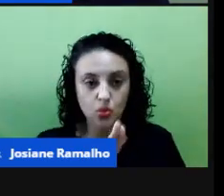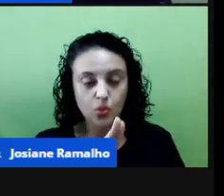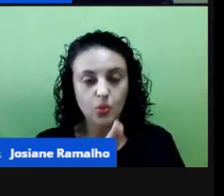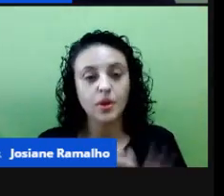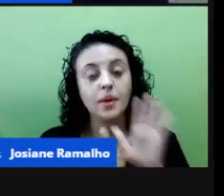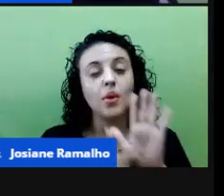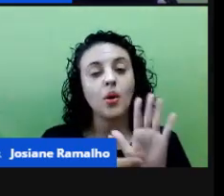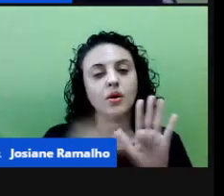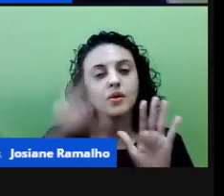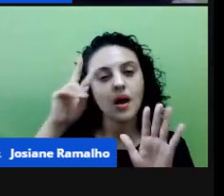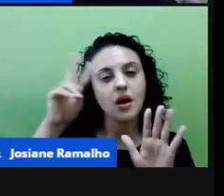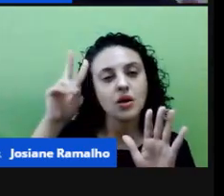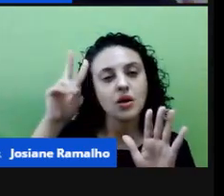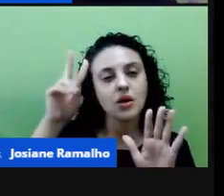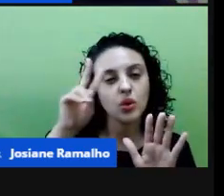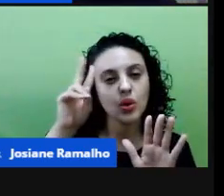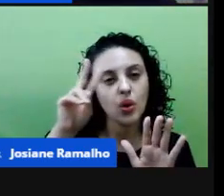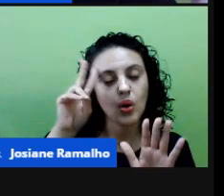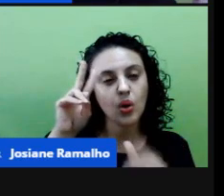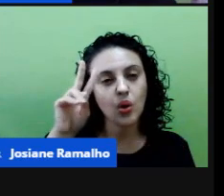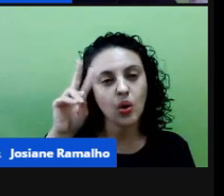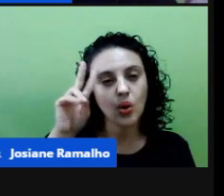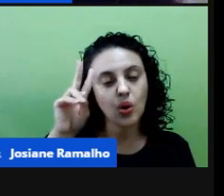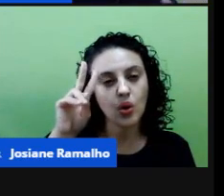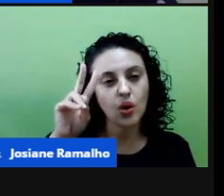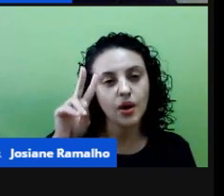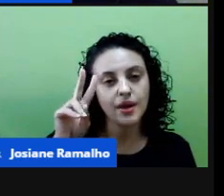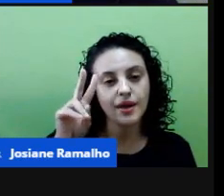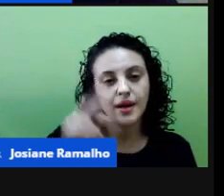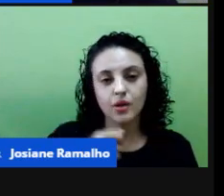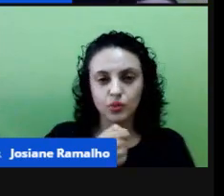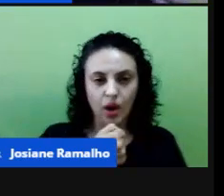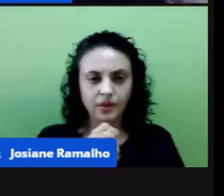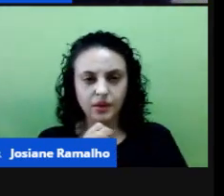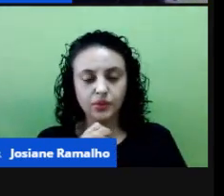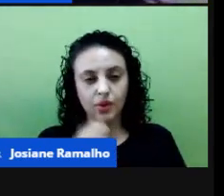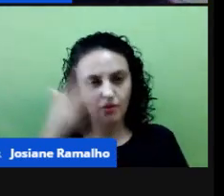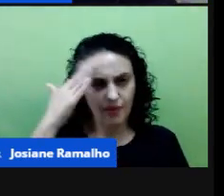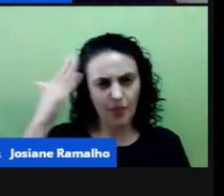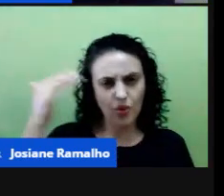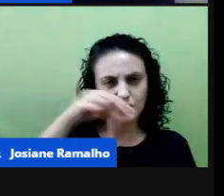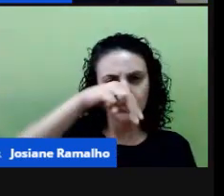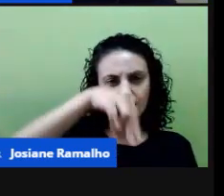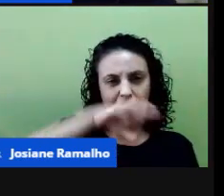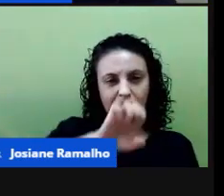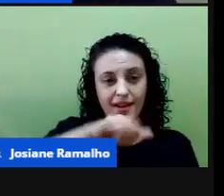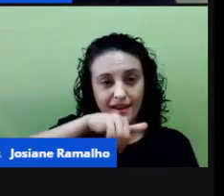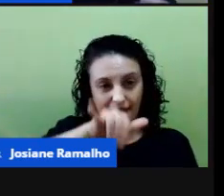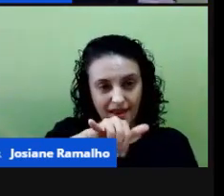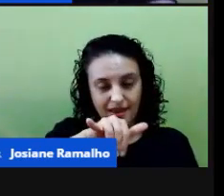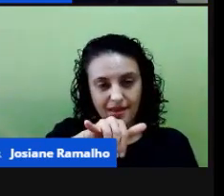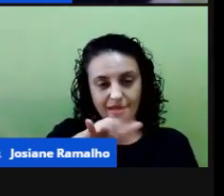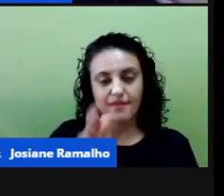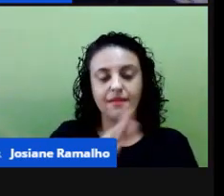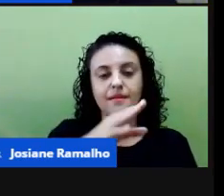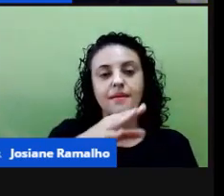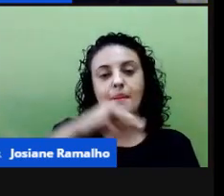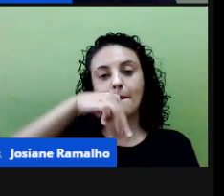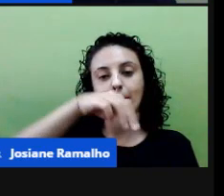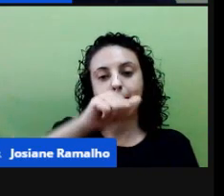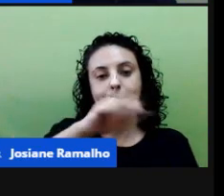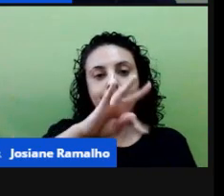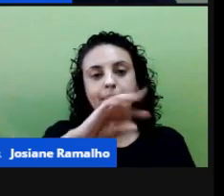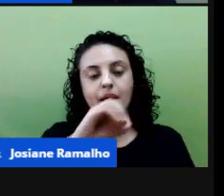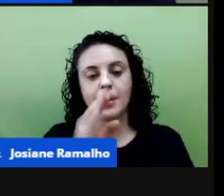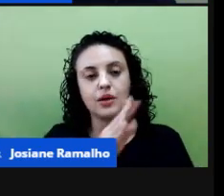como que fala, me fugiu, Ney Matogrosso. Então ele é muito premiado e está